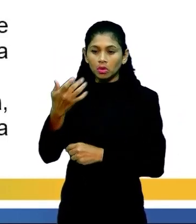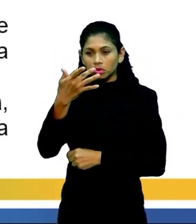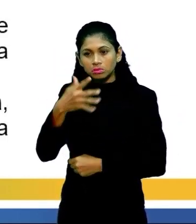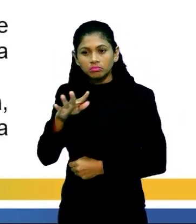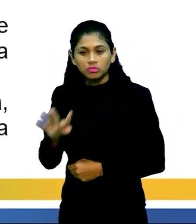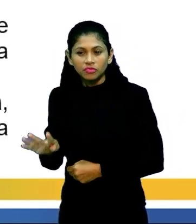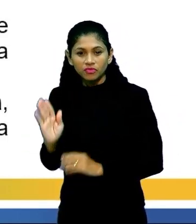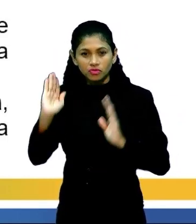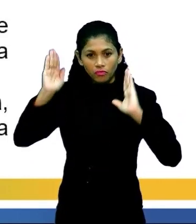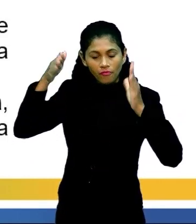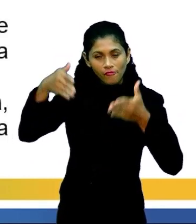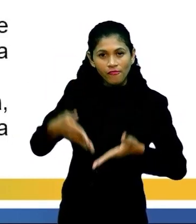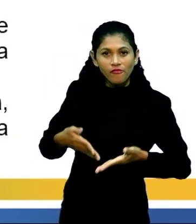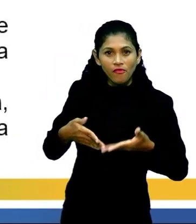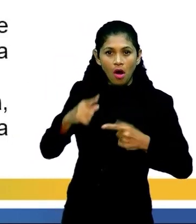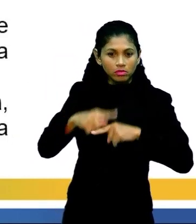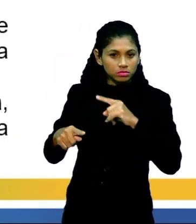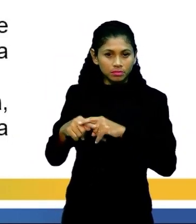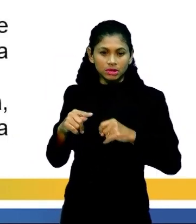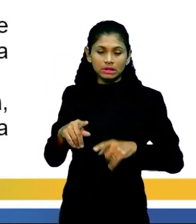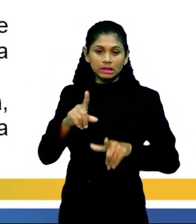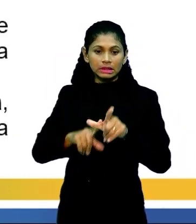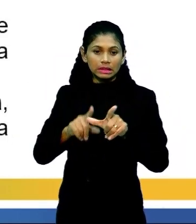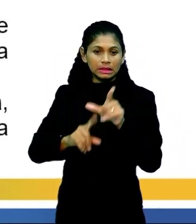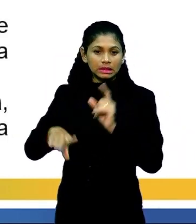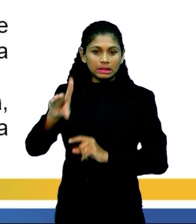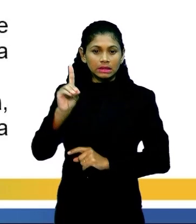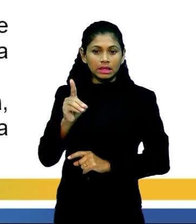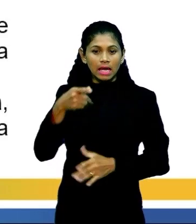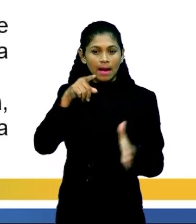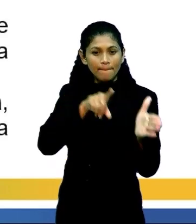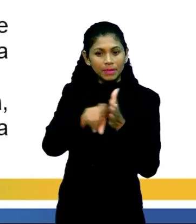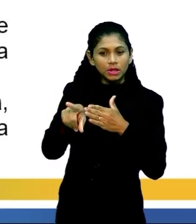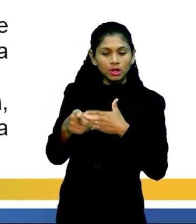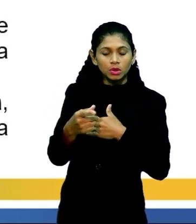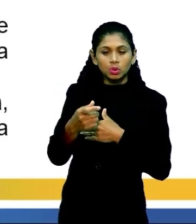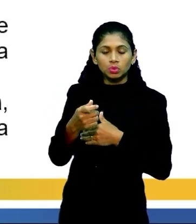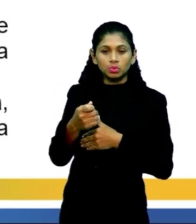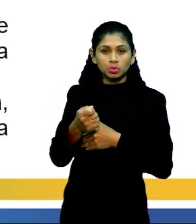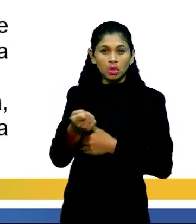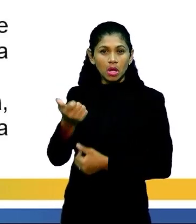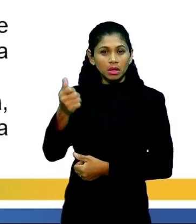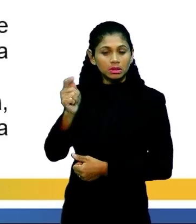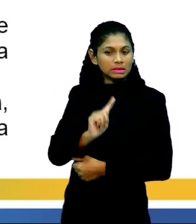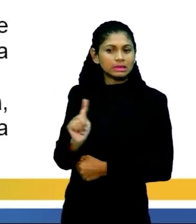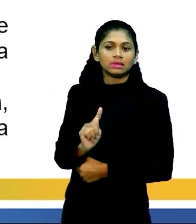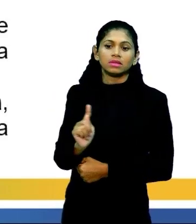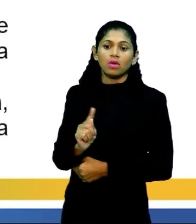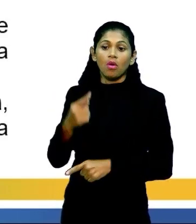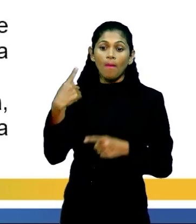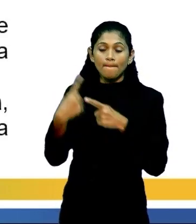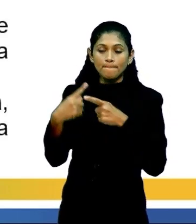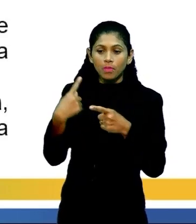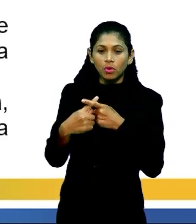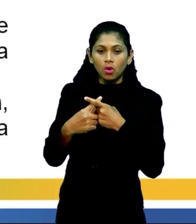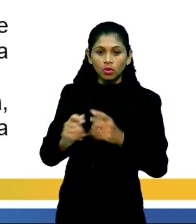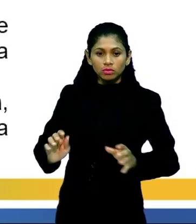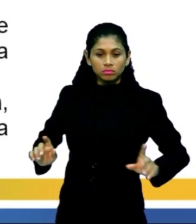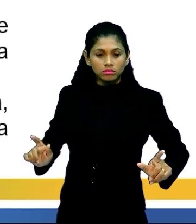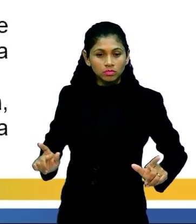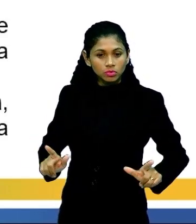e dedicação é possível proteger as crianças dos danos causados pela indústria do consumo. E na letra